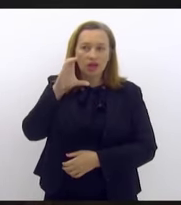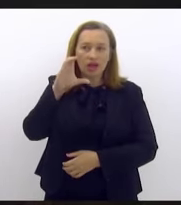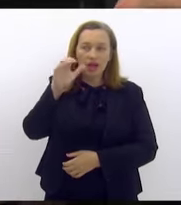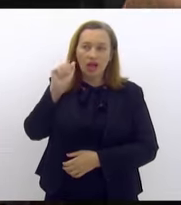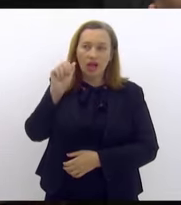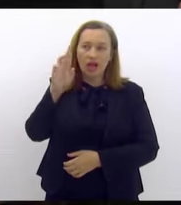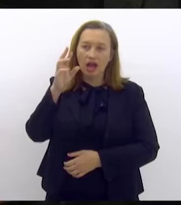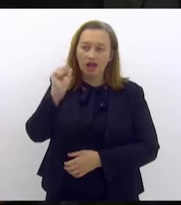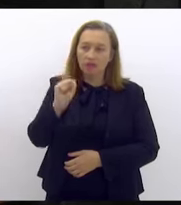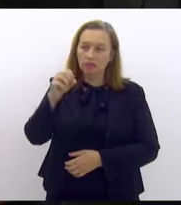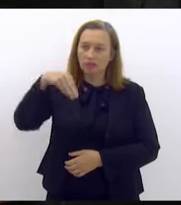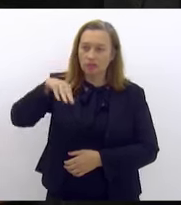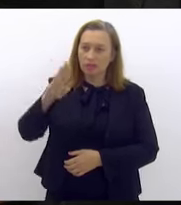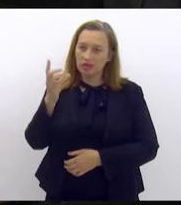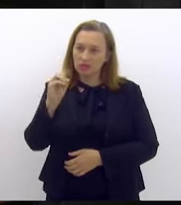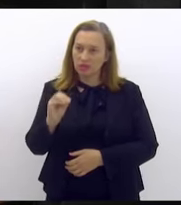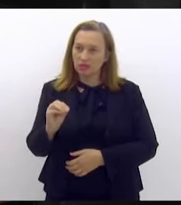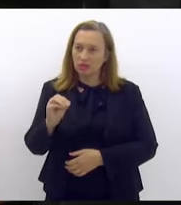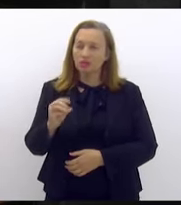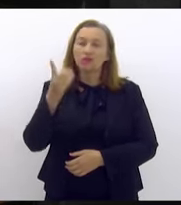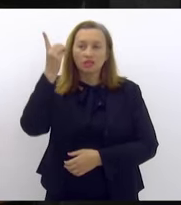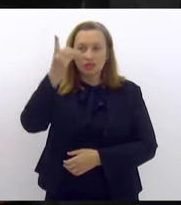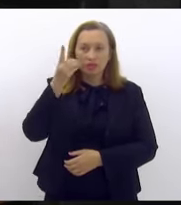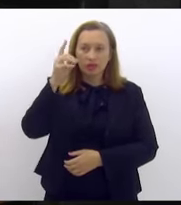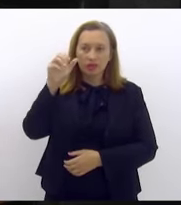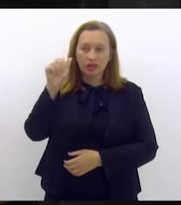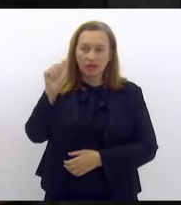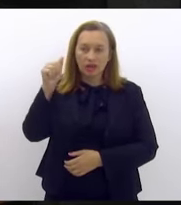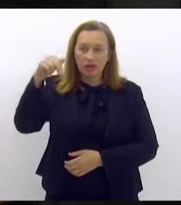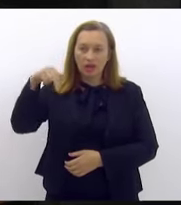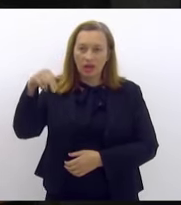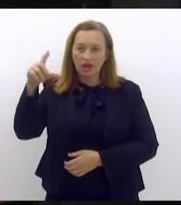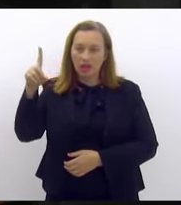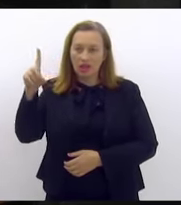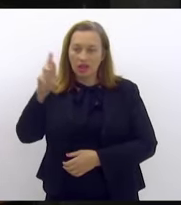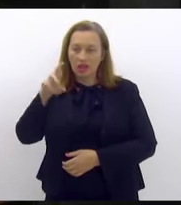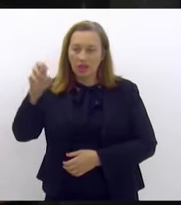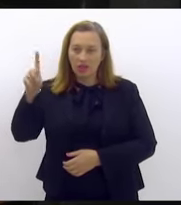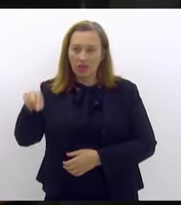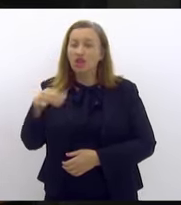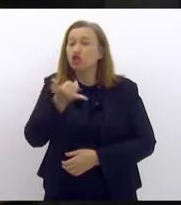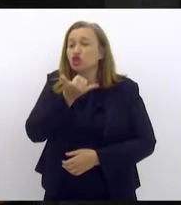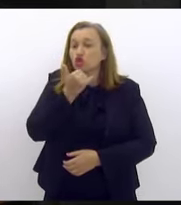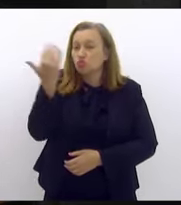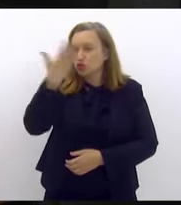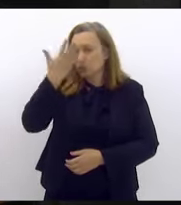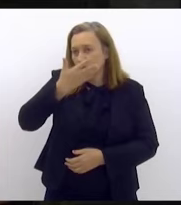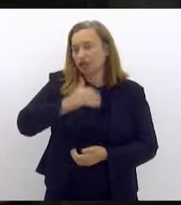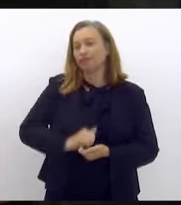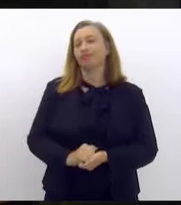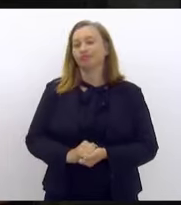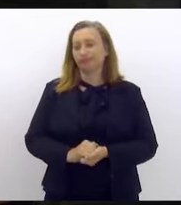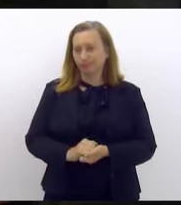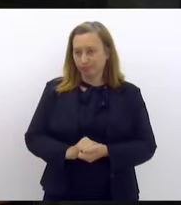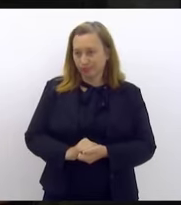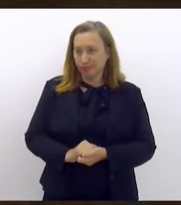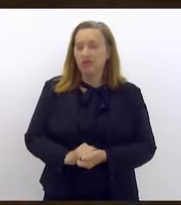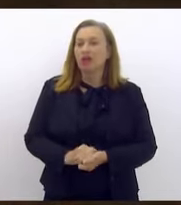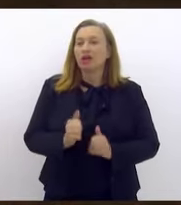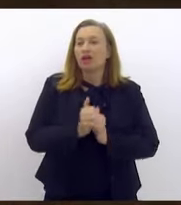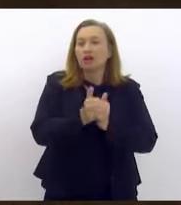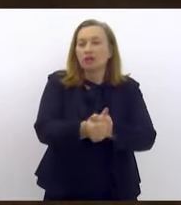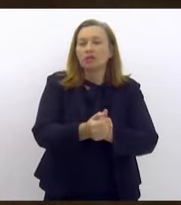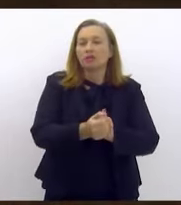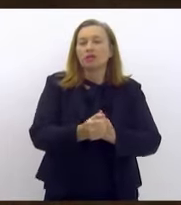Macedo. André, deputado André Correia, tá, apareceu. Desculpa, André. Presidente, acompanho